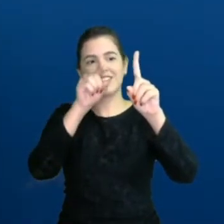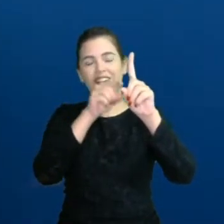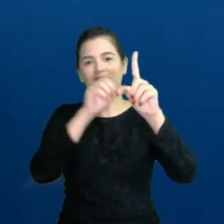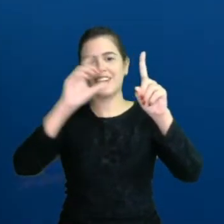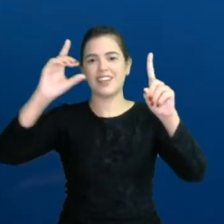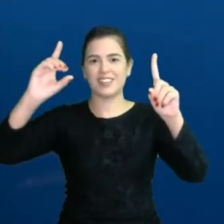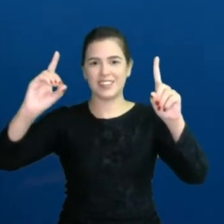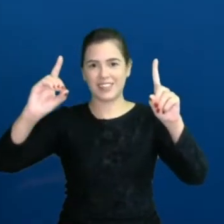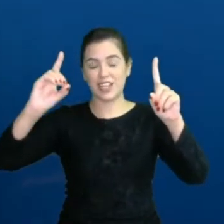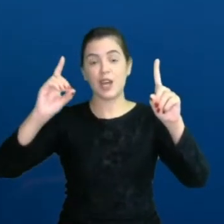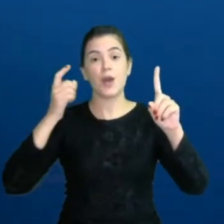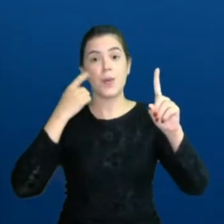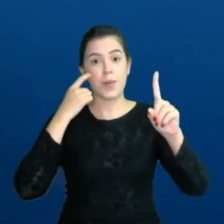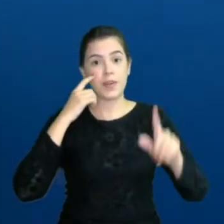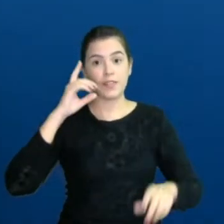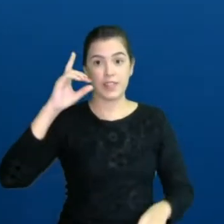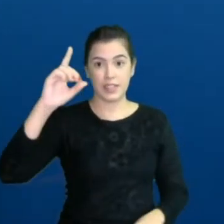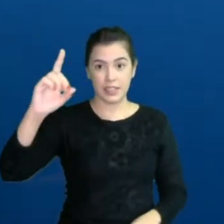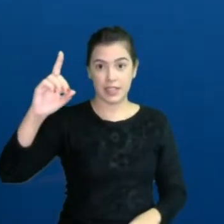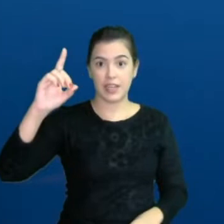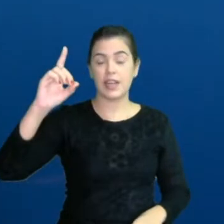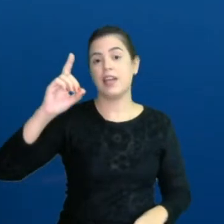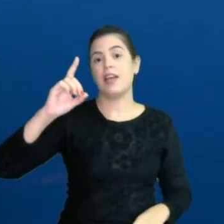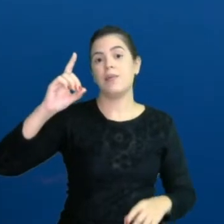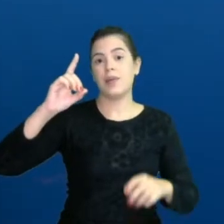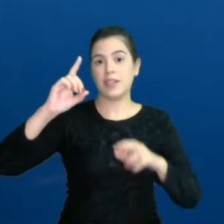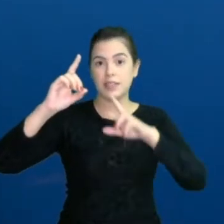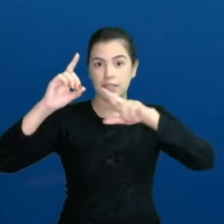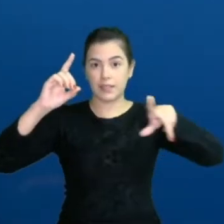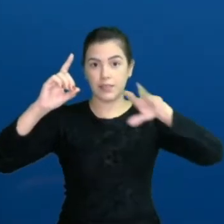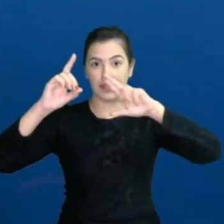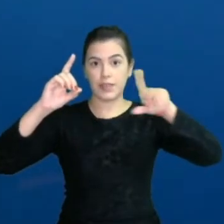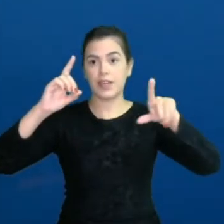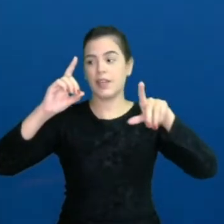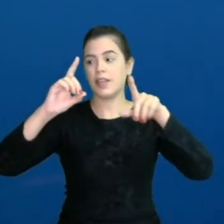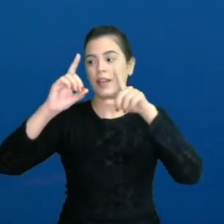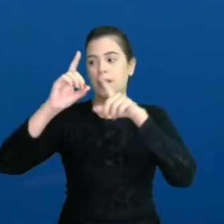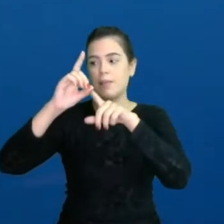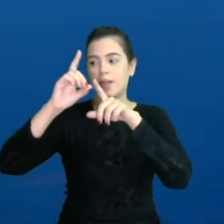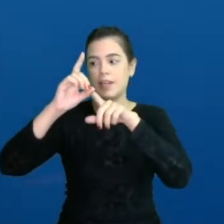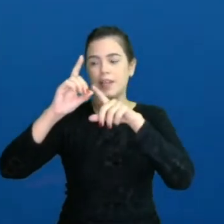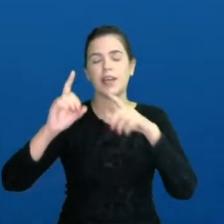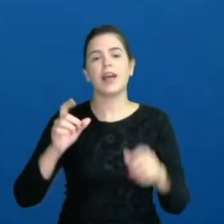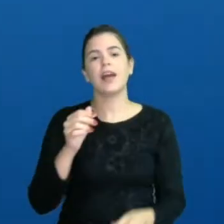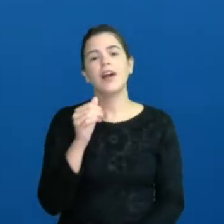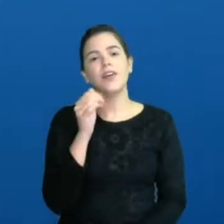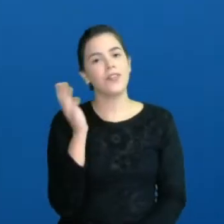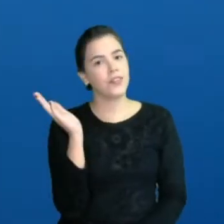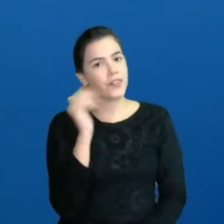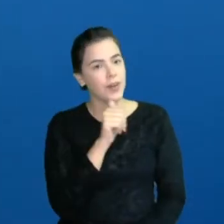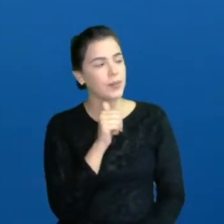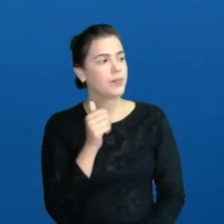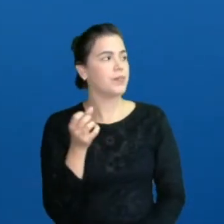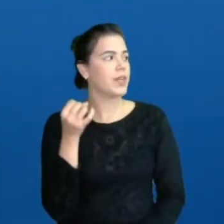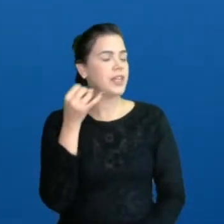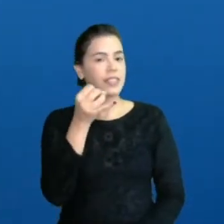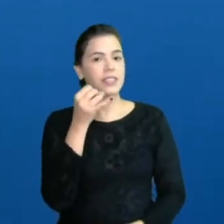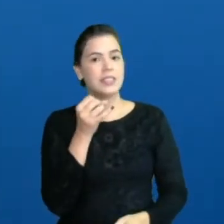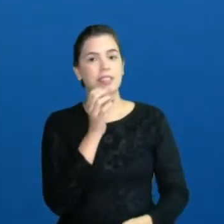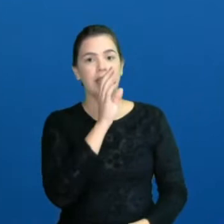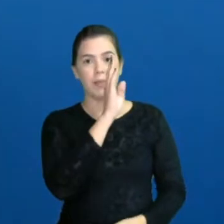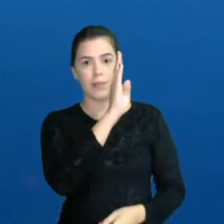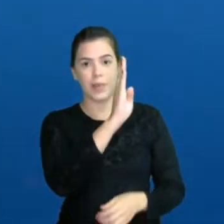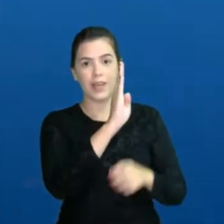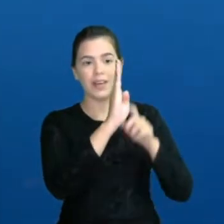D, para ser diferente, a barriguinha é para o outro lado. Então, vamos lá. Se a barriguinha é para cá, é a